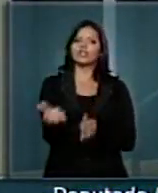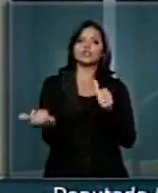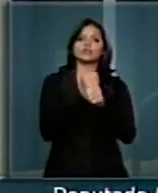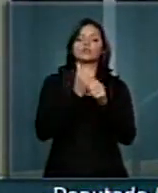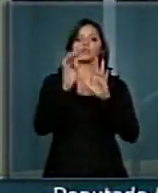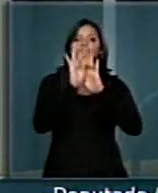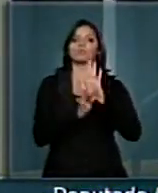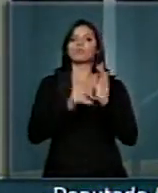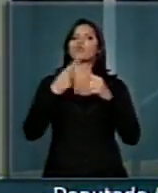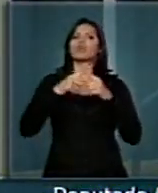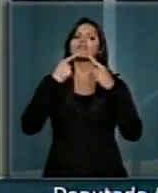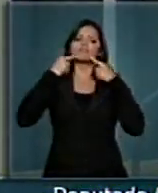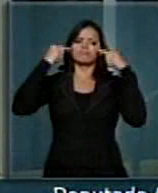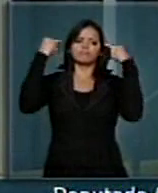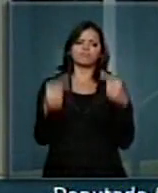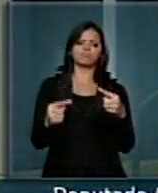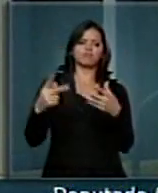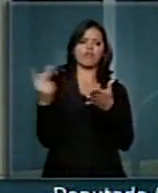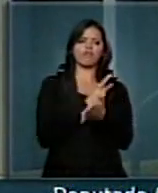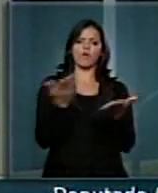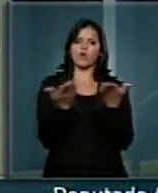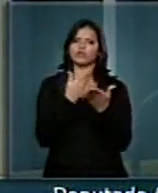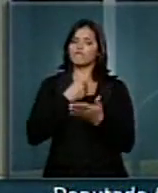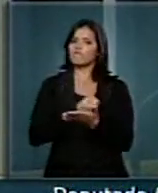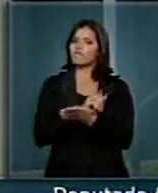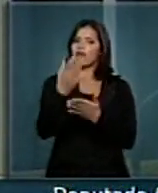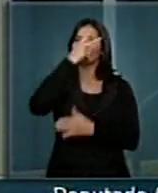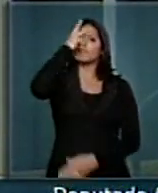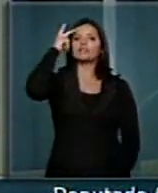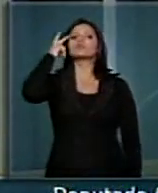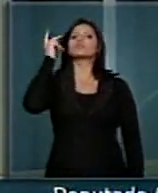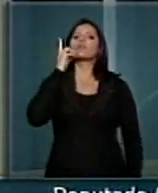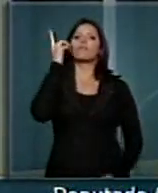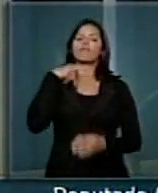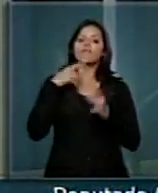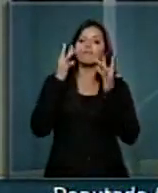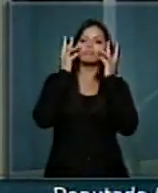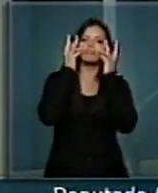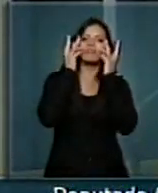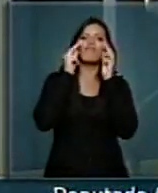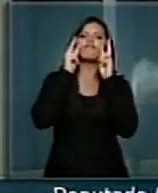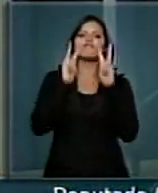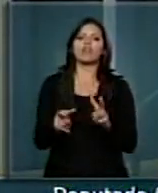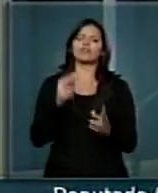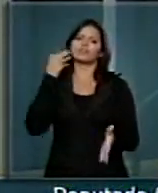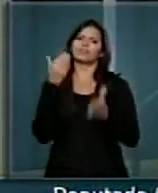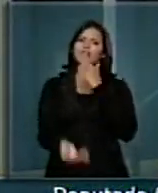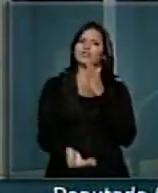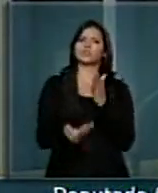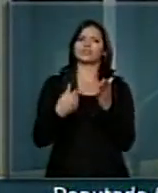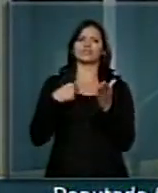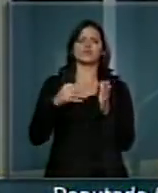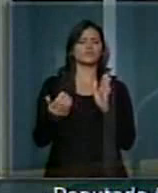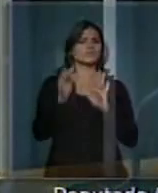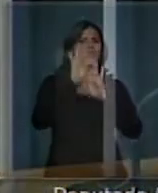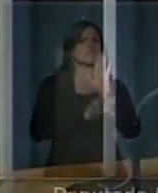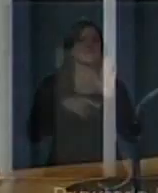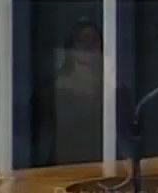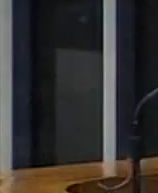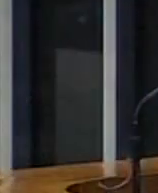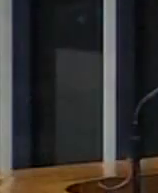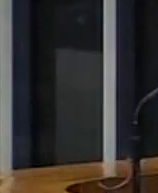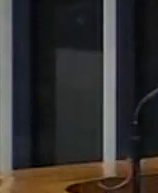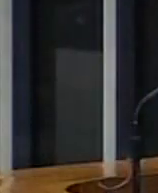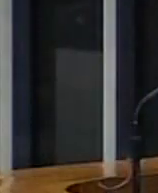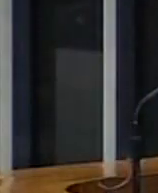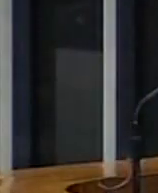porque denunciei o que hoje muitos veem, que é exatamente o prejuízo que ele pode trazer para o Brasil. Mas o Senado